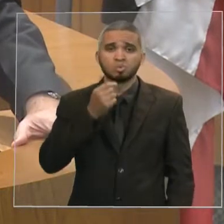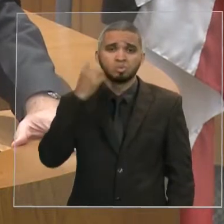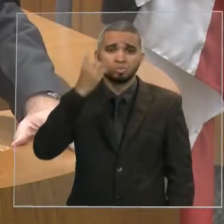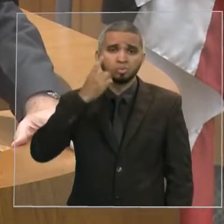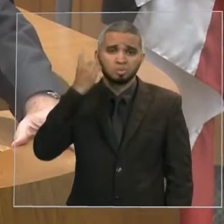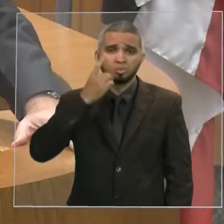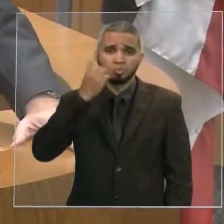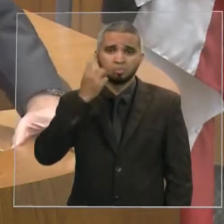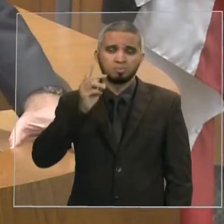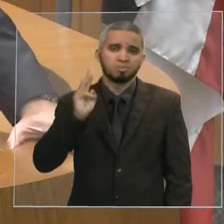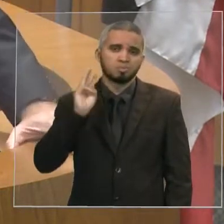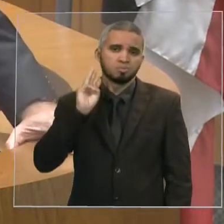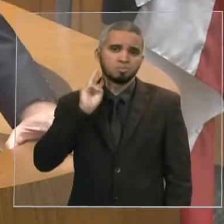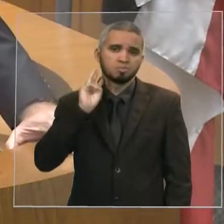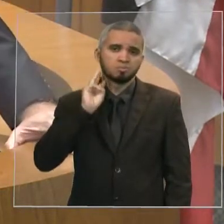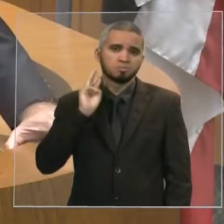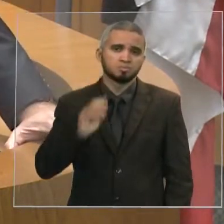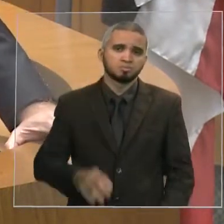Wellington do Curso